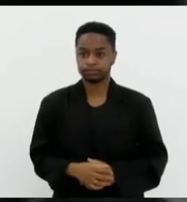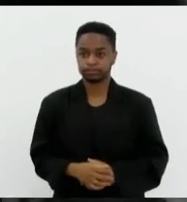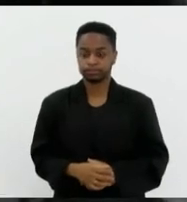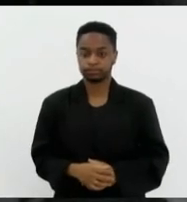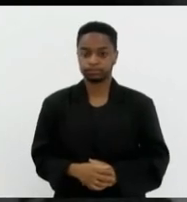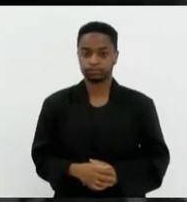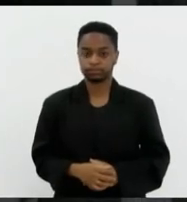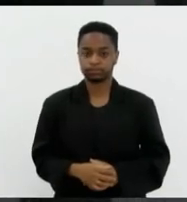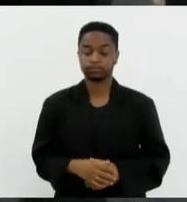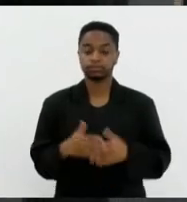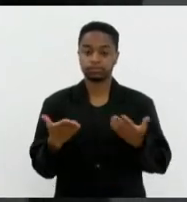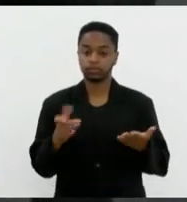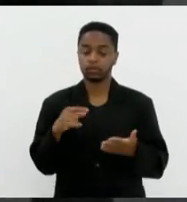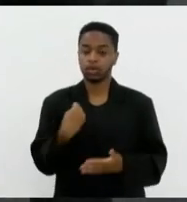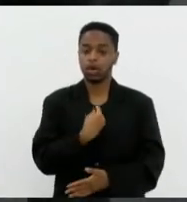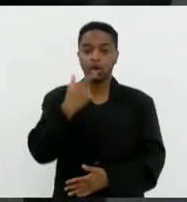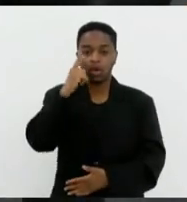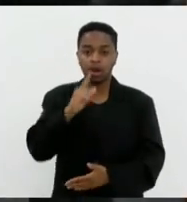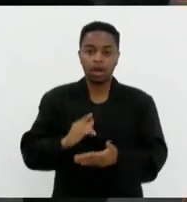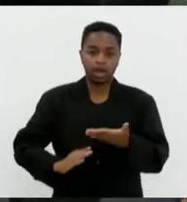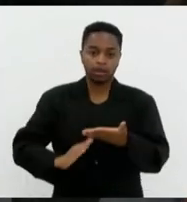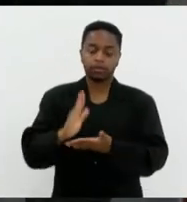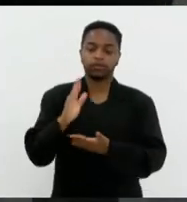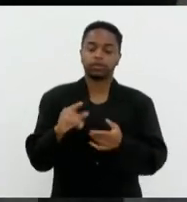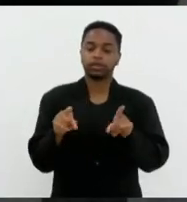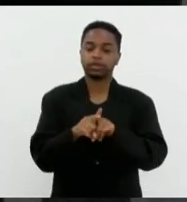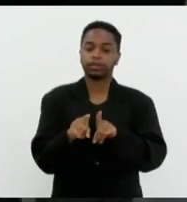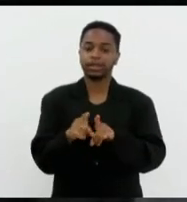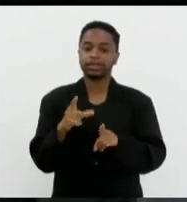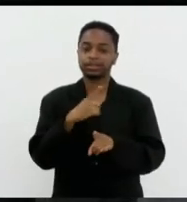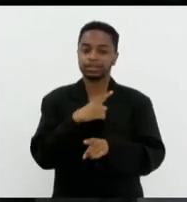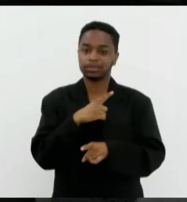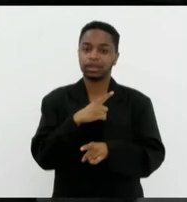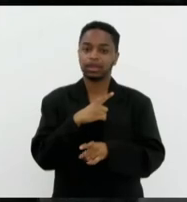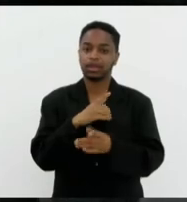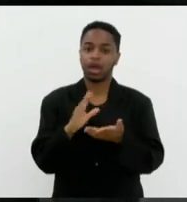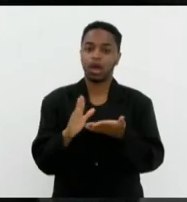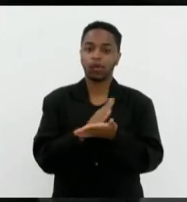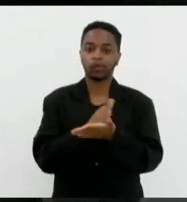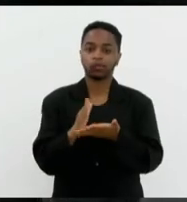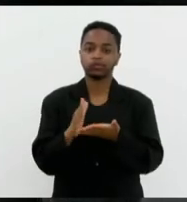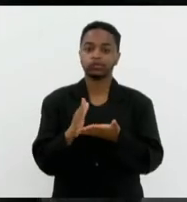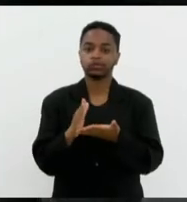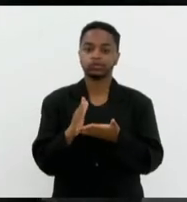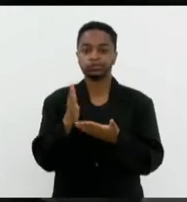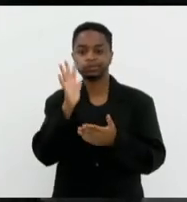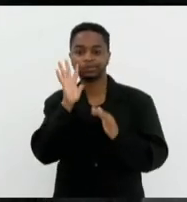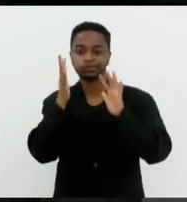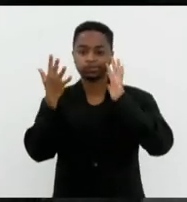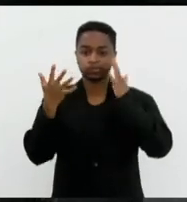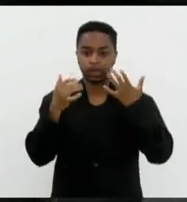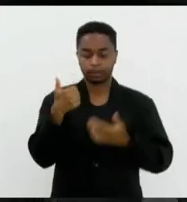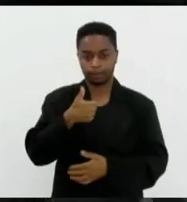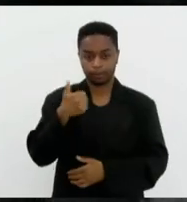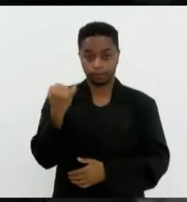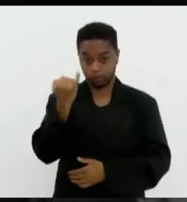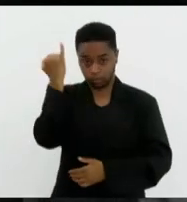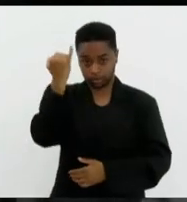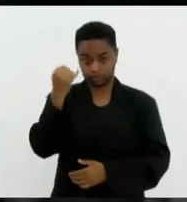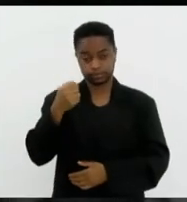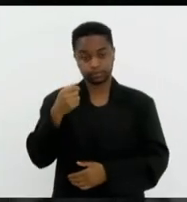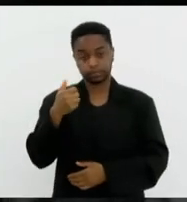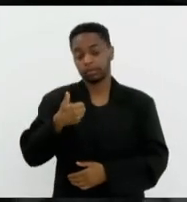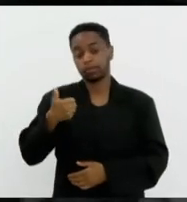dessa aprovação. E temos alguns desfechos do caso que são importantes. Primeiro, o